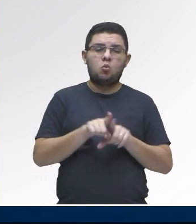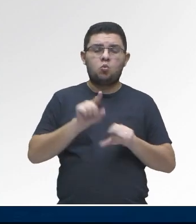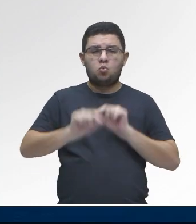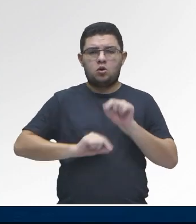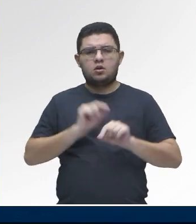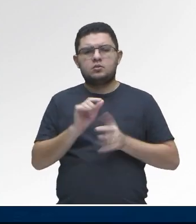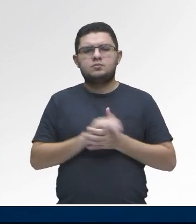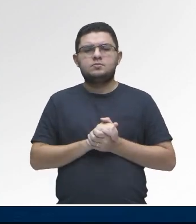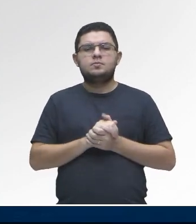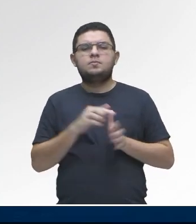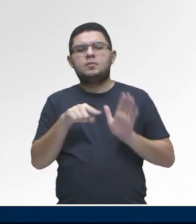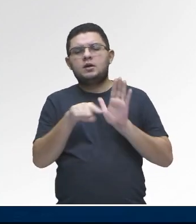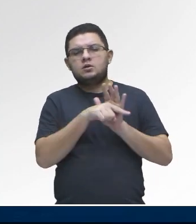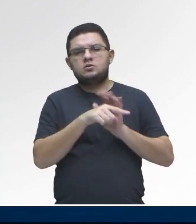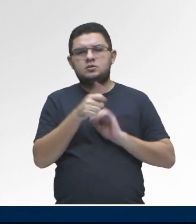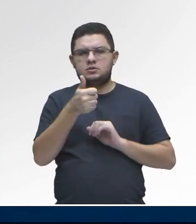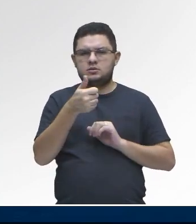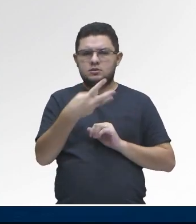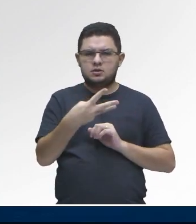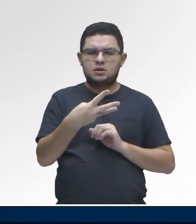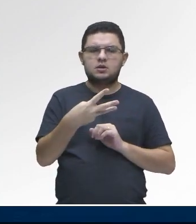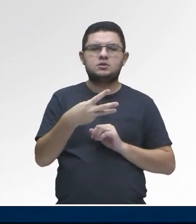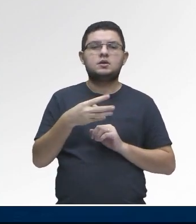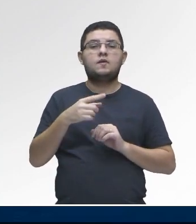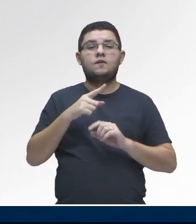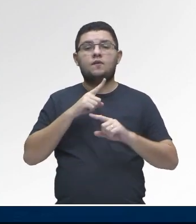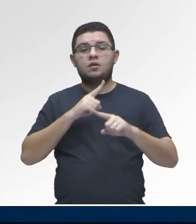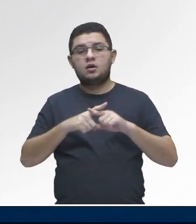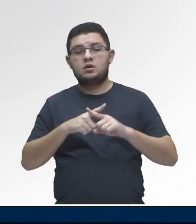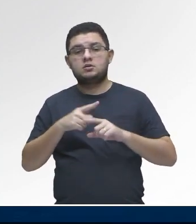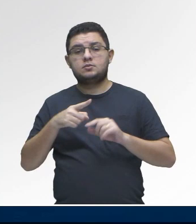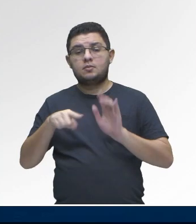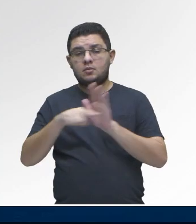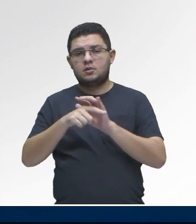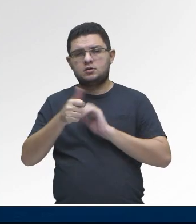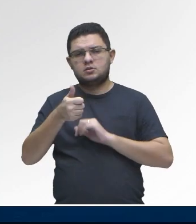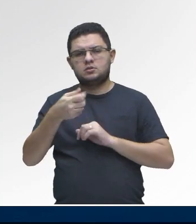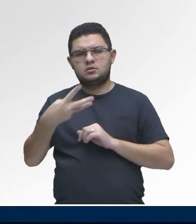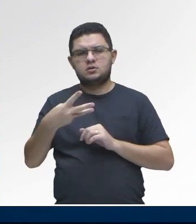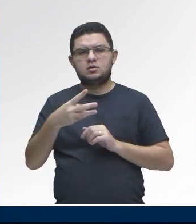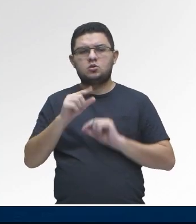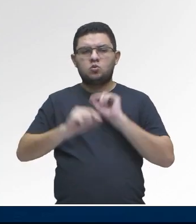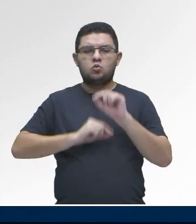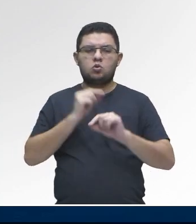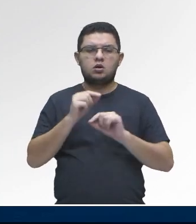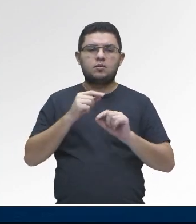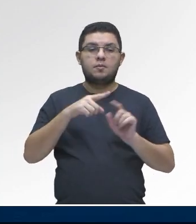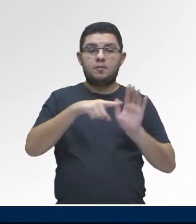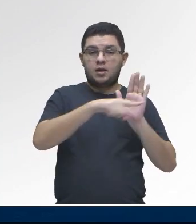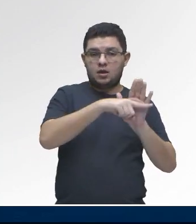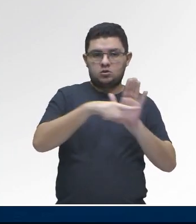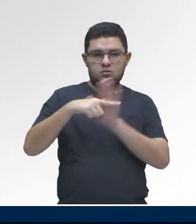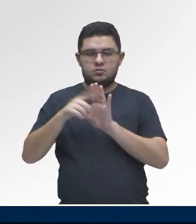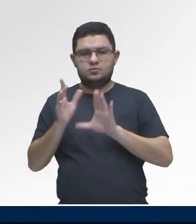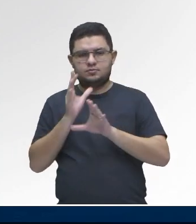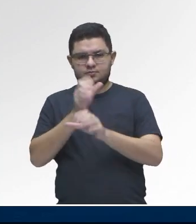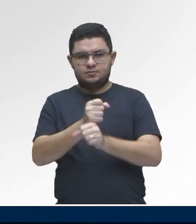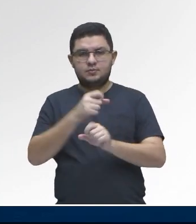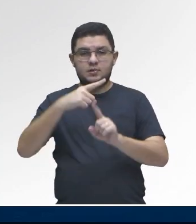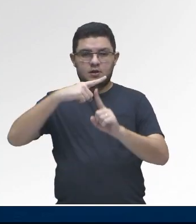e menos dá mais, e dá 169. Por isso tem esse mais e menos aqui, ó.